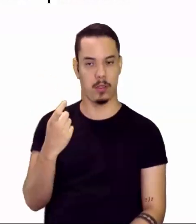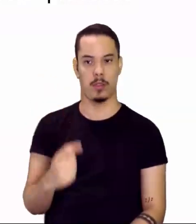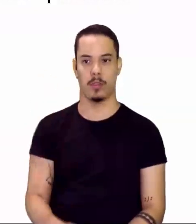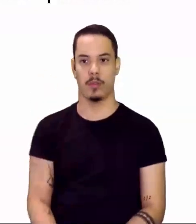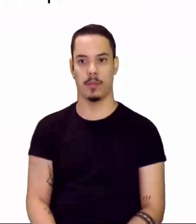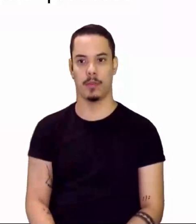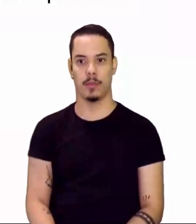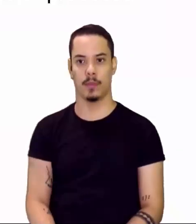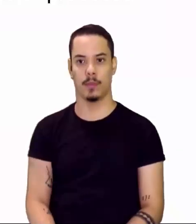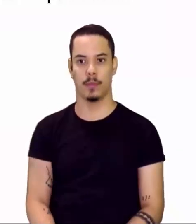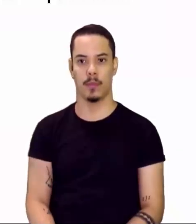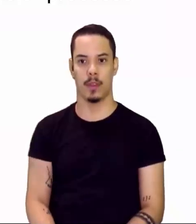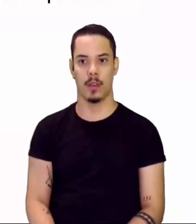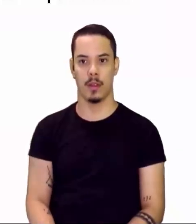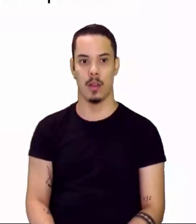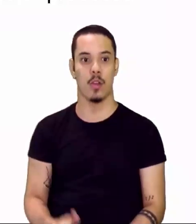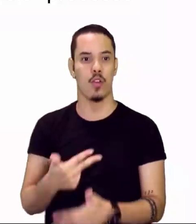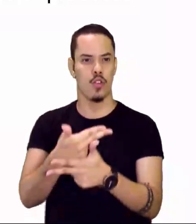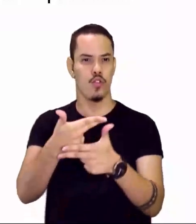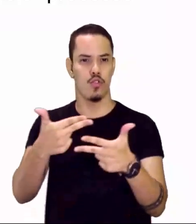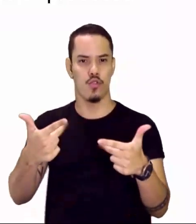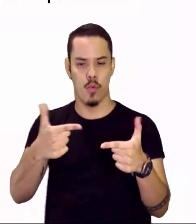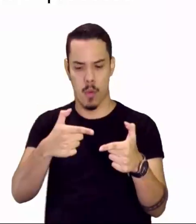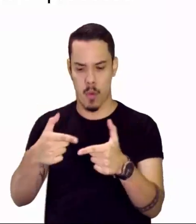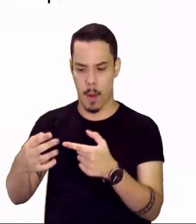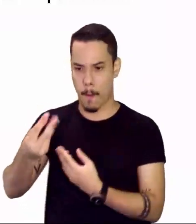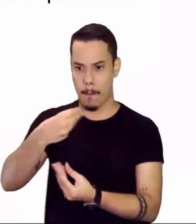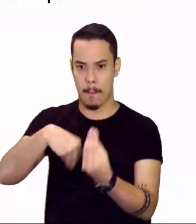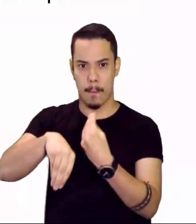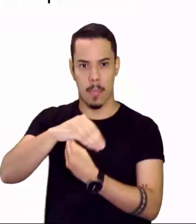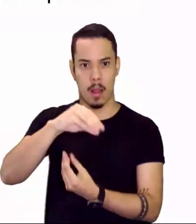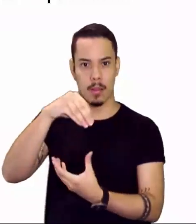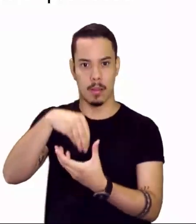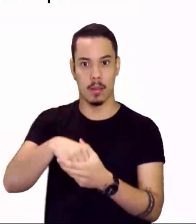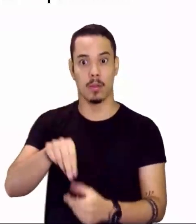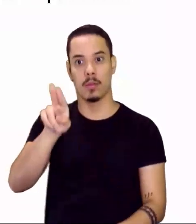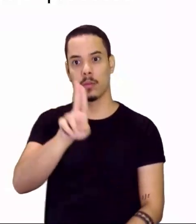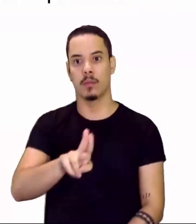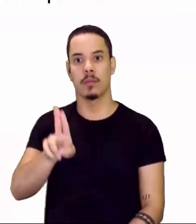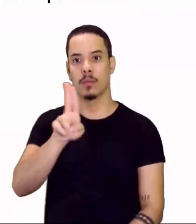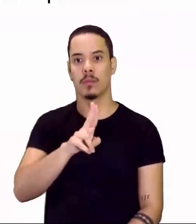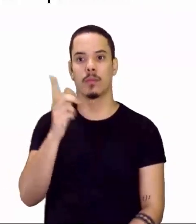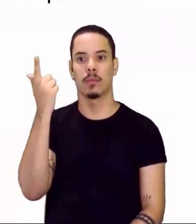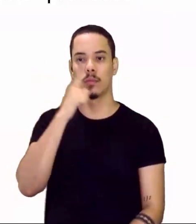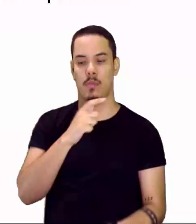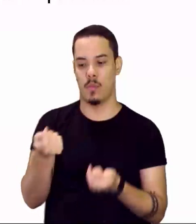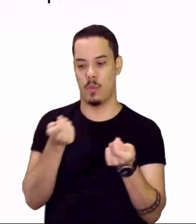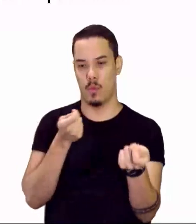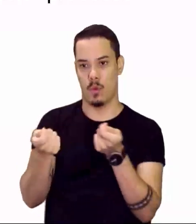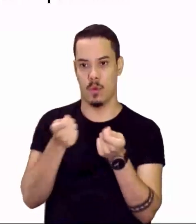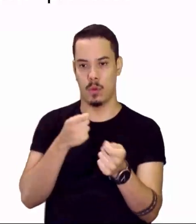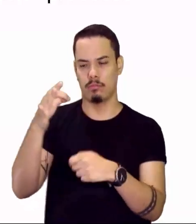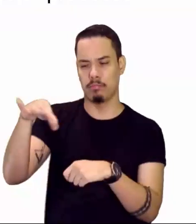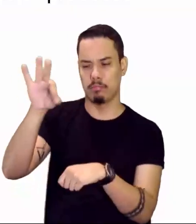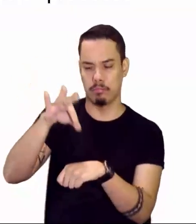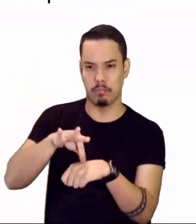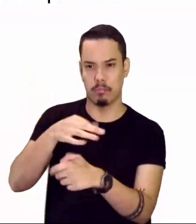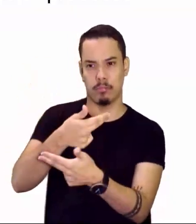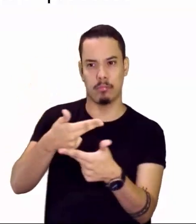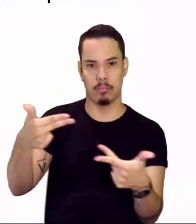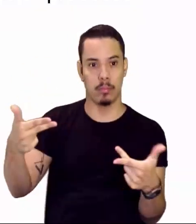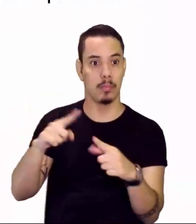seguinte: pesticidas são substâncias utilizadas para promover o controle de pragas.